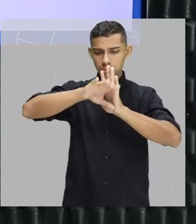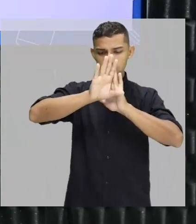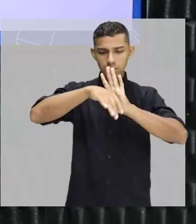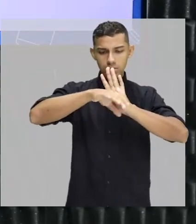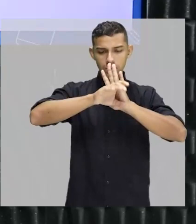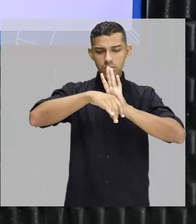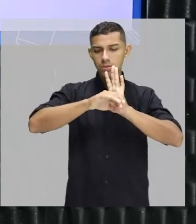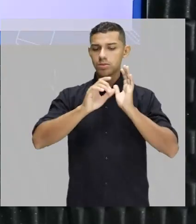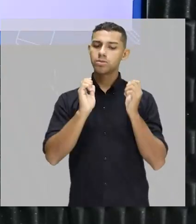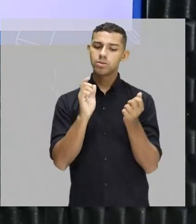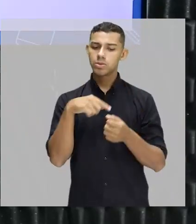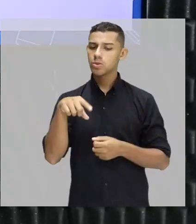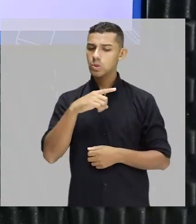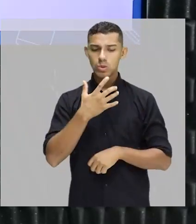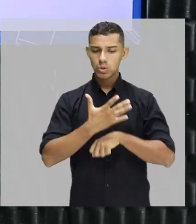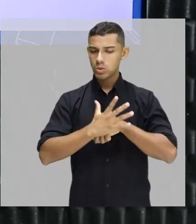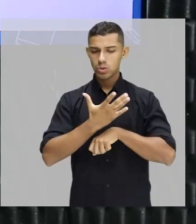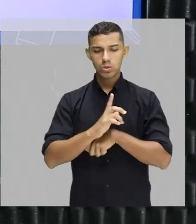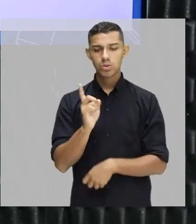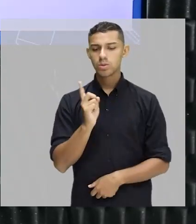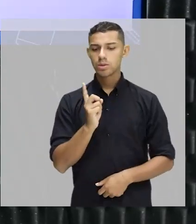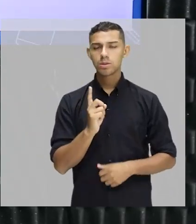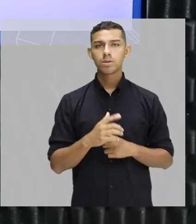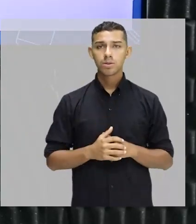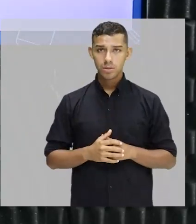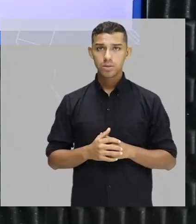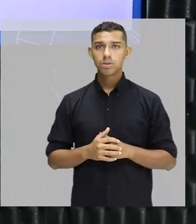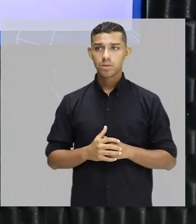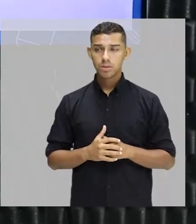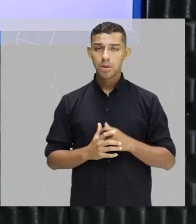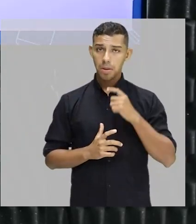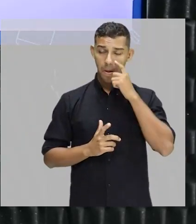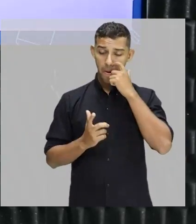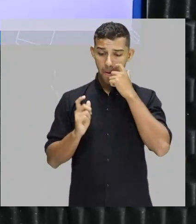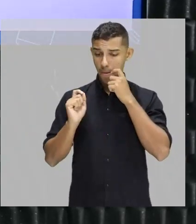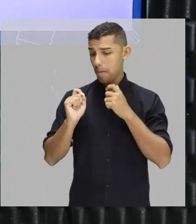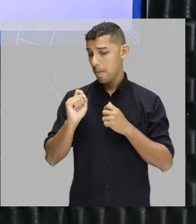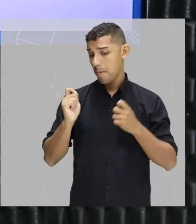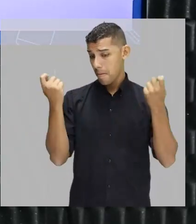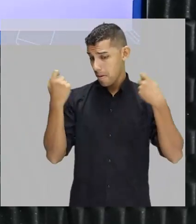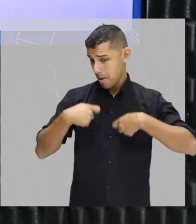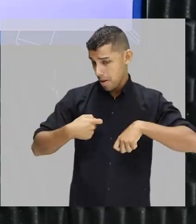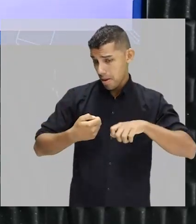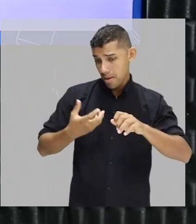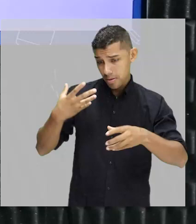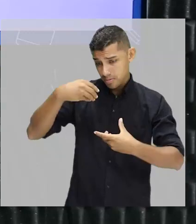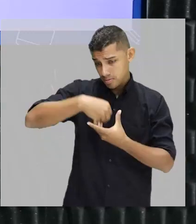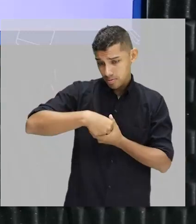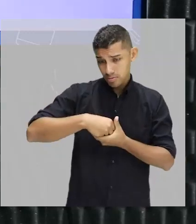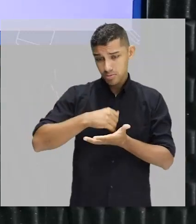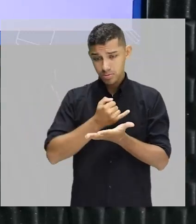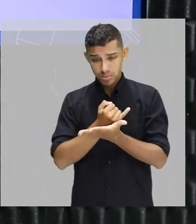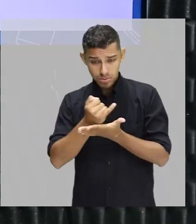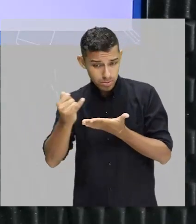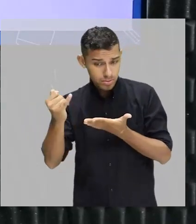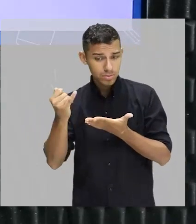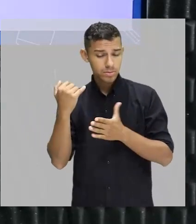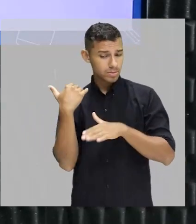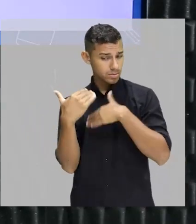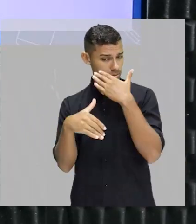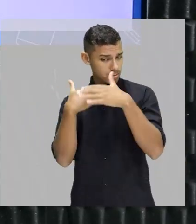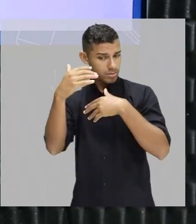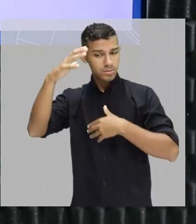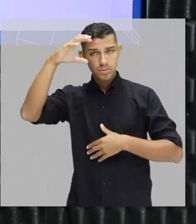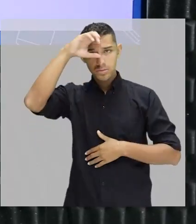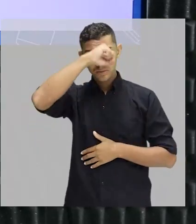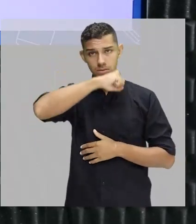texto dissertativo se vocês não treinarem. Então, você sabe o que você tem que colocar na introdução, no desenvolvimento e na